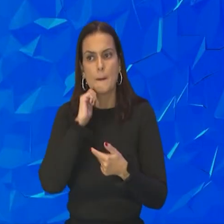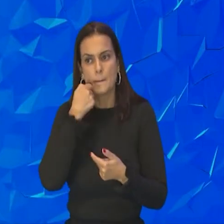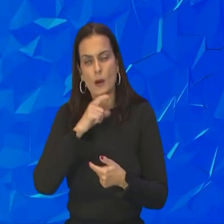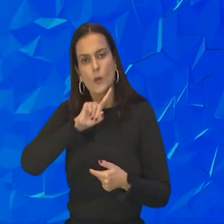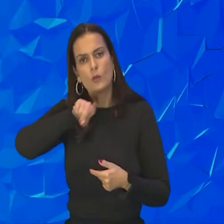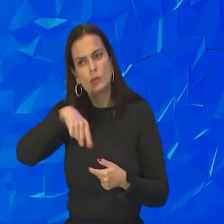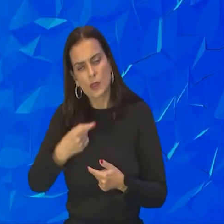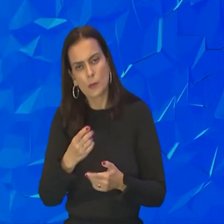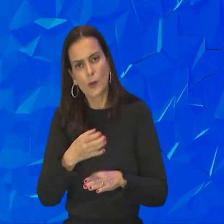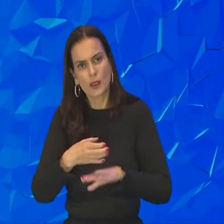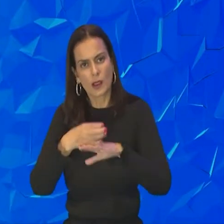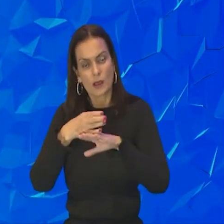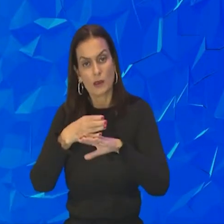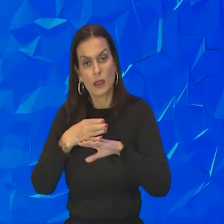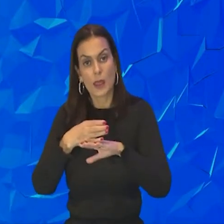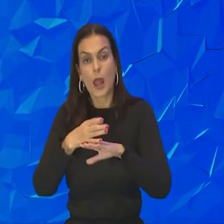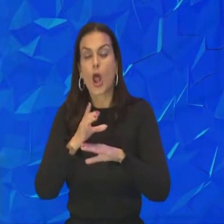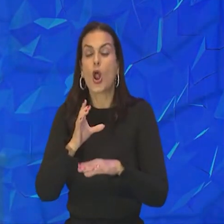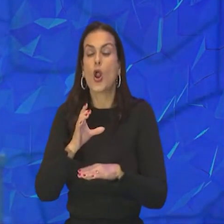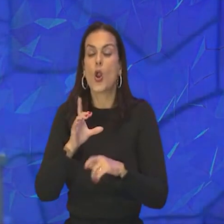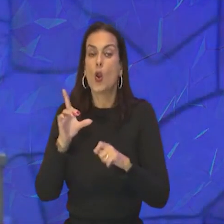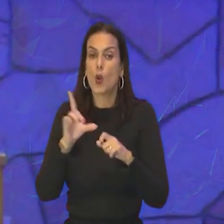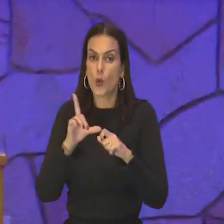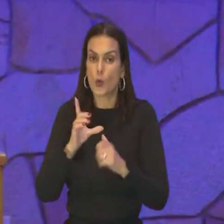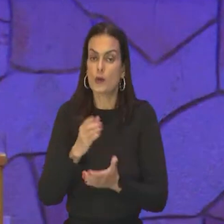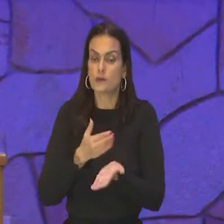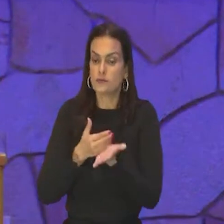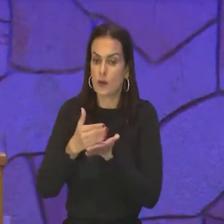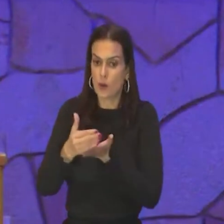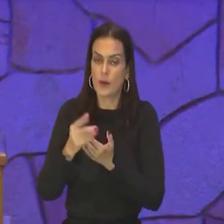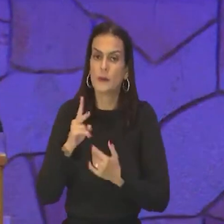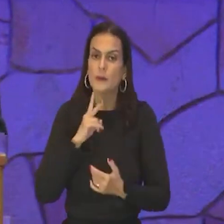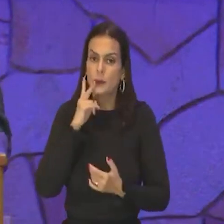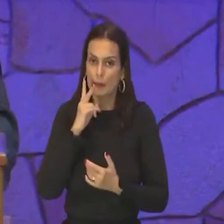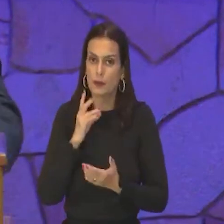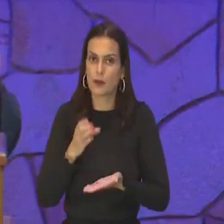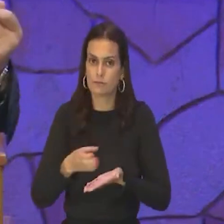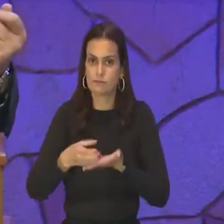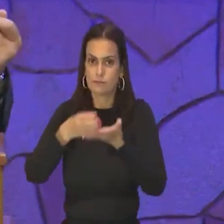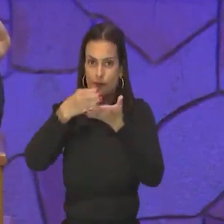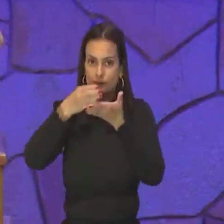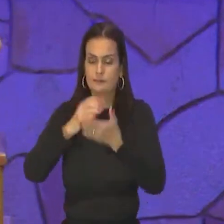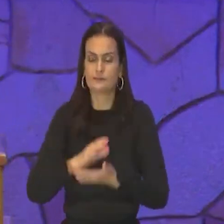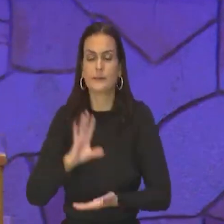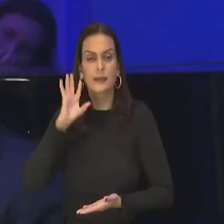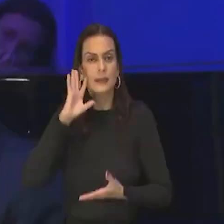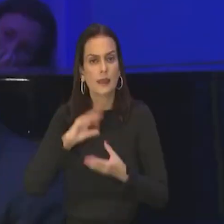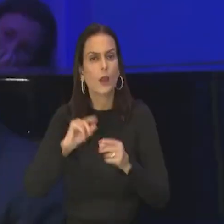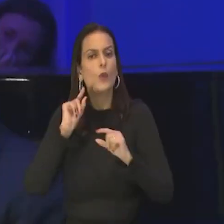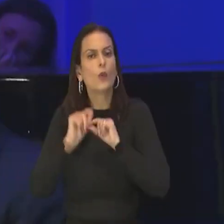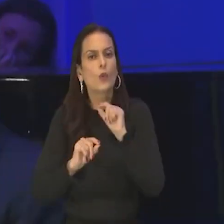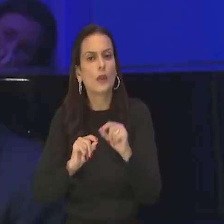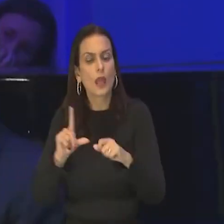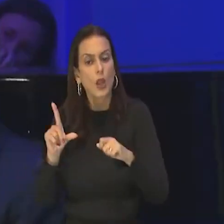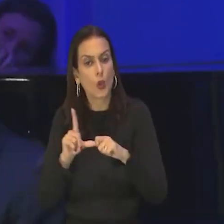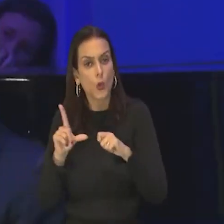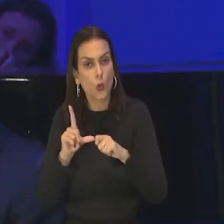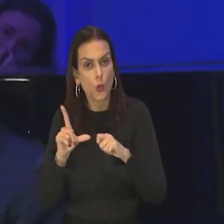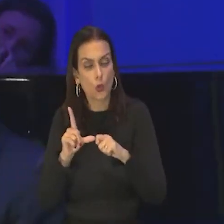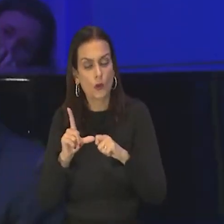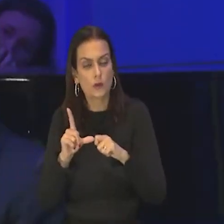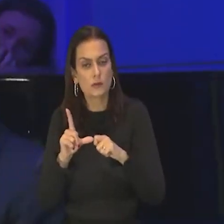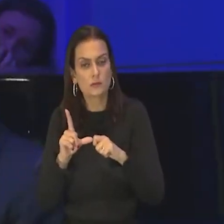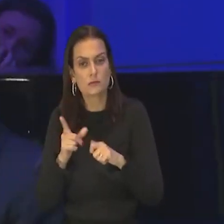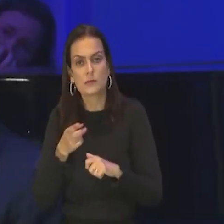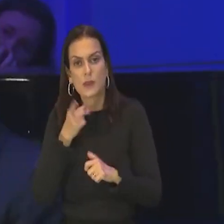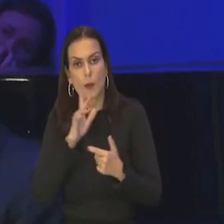depois o cálice, mas Lucas começa pelo cálice. E há um entendimento que aqui Lucas, além